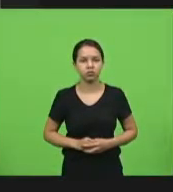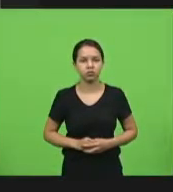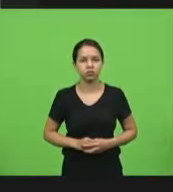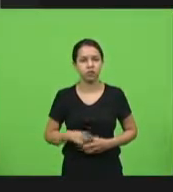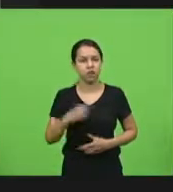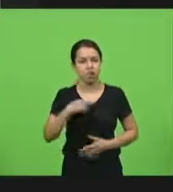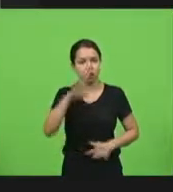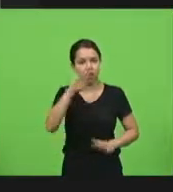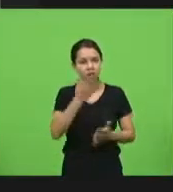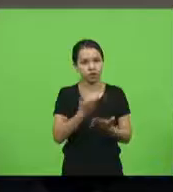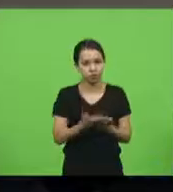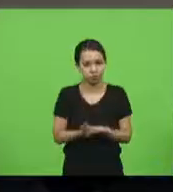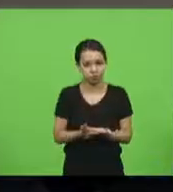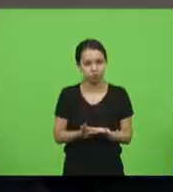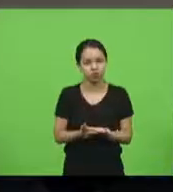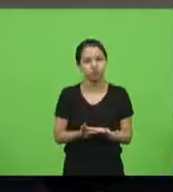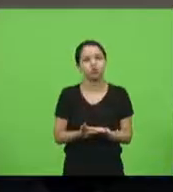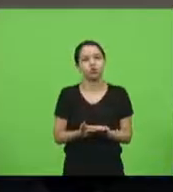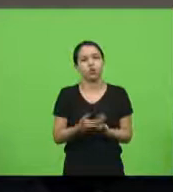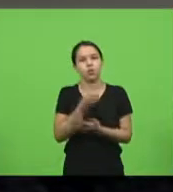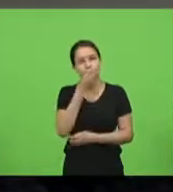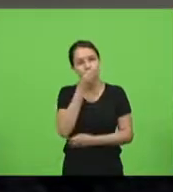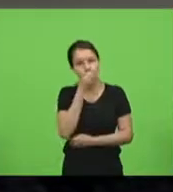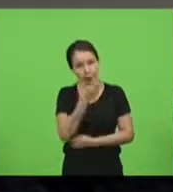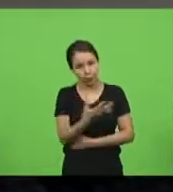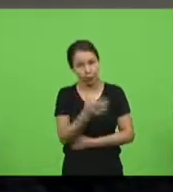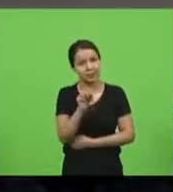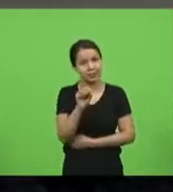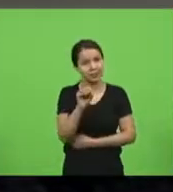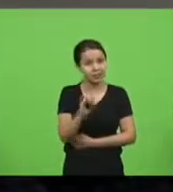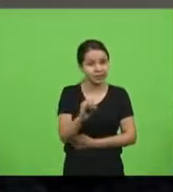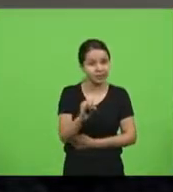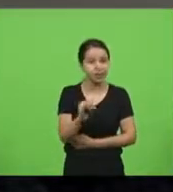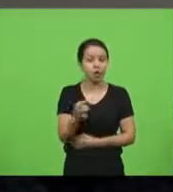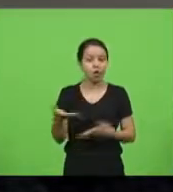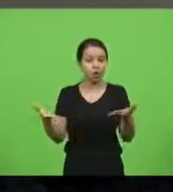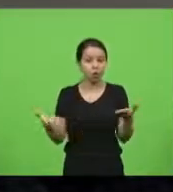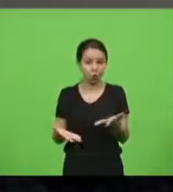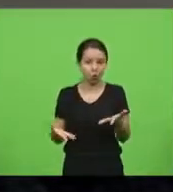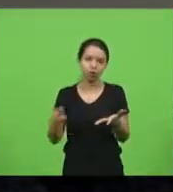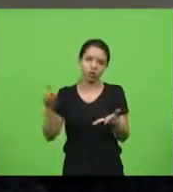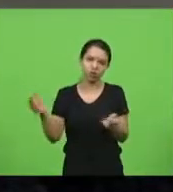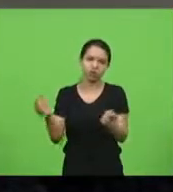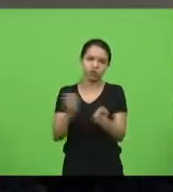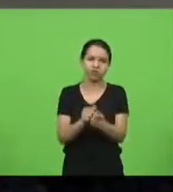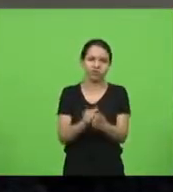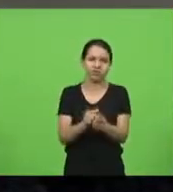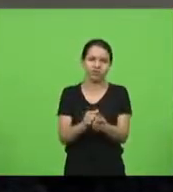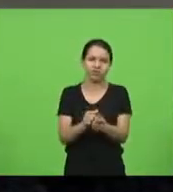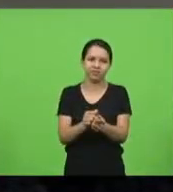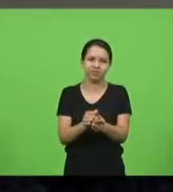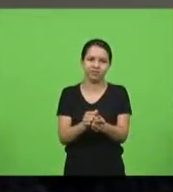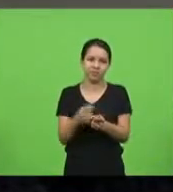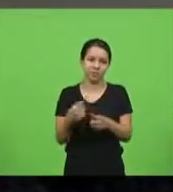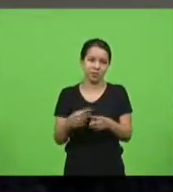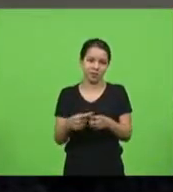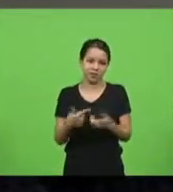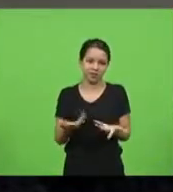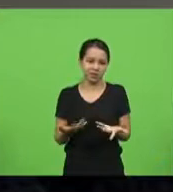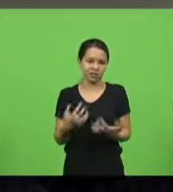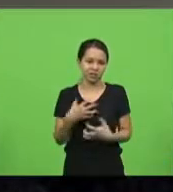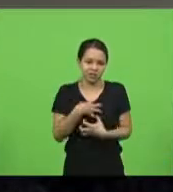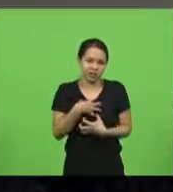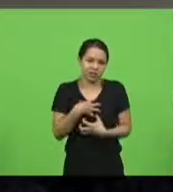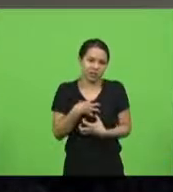Eu acredito que seria de bom grado se ele tivesse vindo nessa reunião, até para não... Eu estou me sentindo aqui, líder do